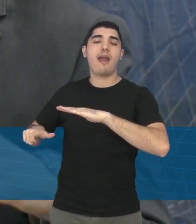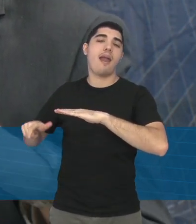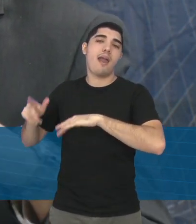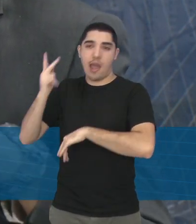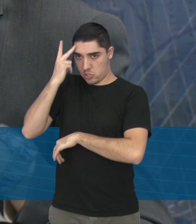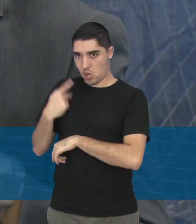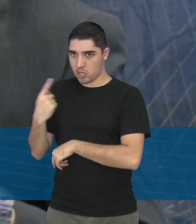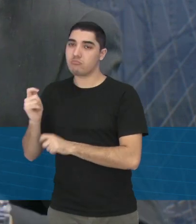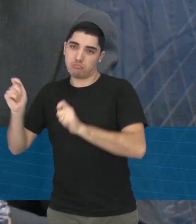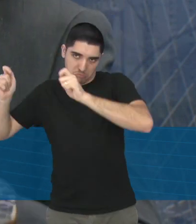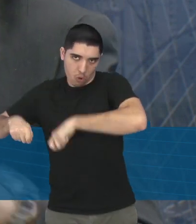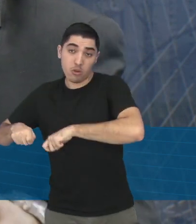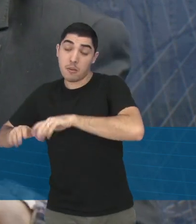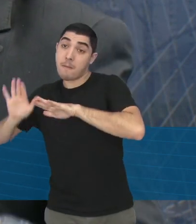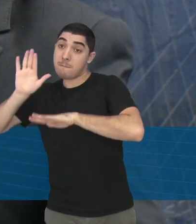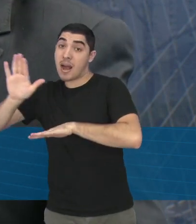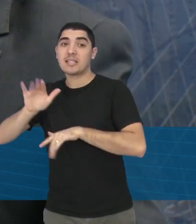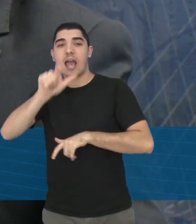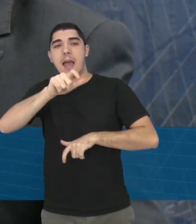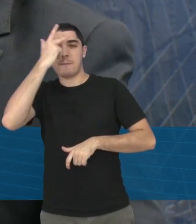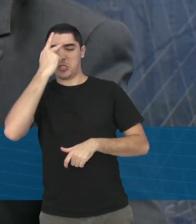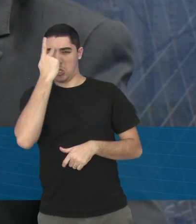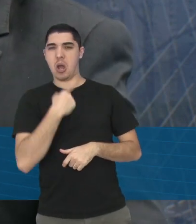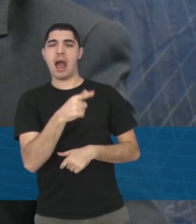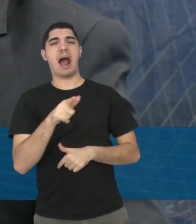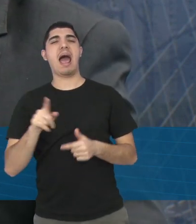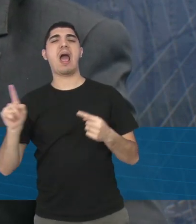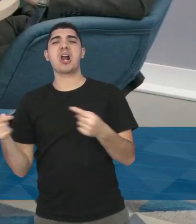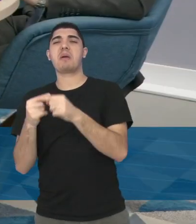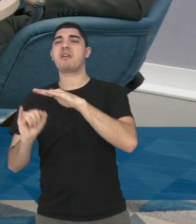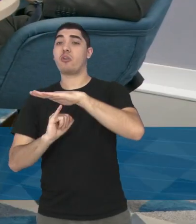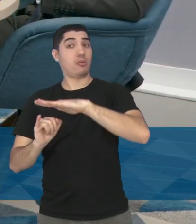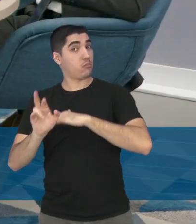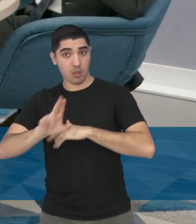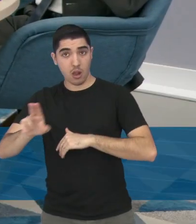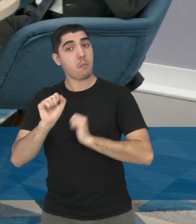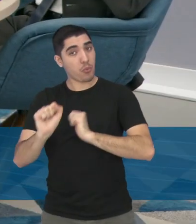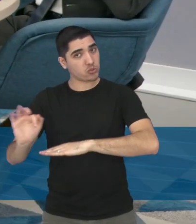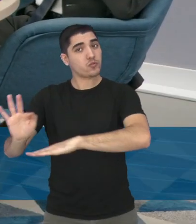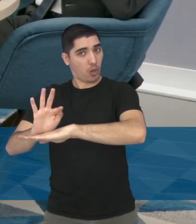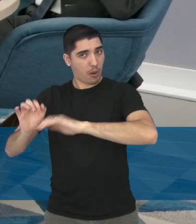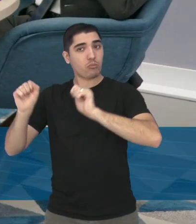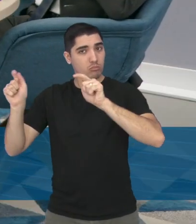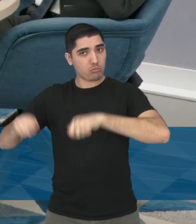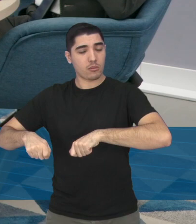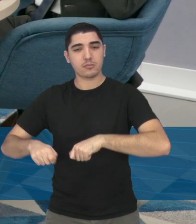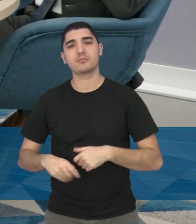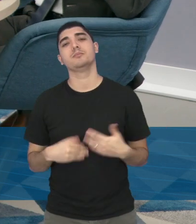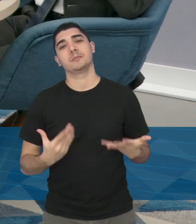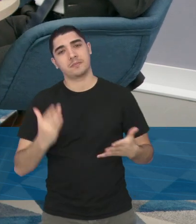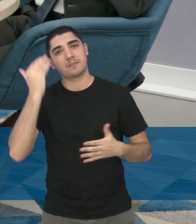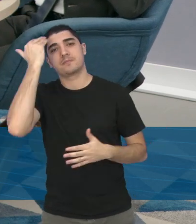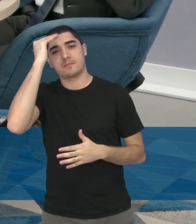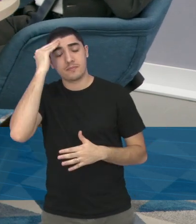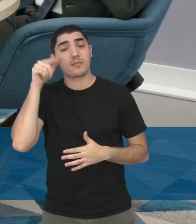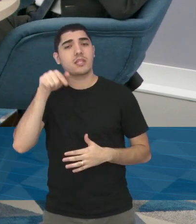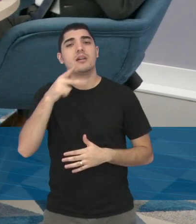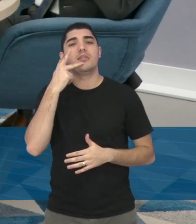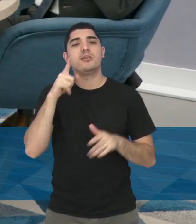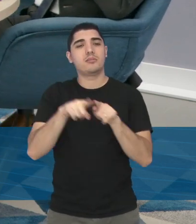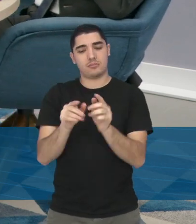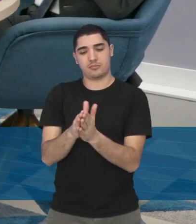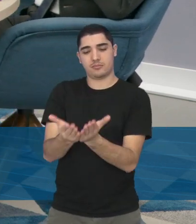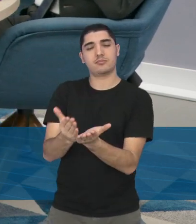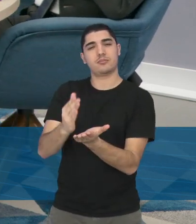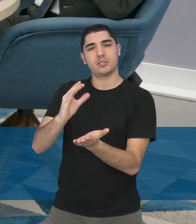todo trabalhador autônomo ele está na informalidade. Entendi. E a gente falando dos modelos também, a gente falou da questão